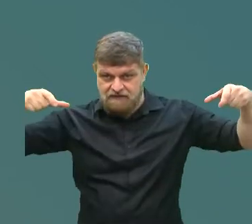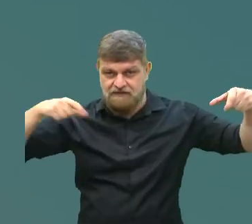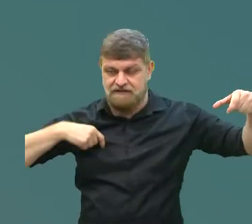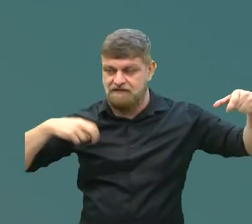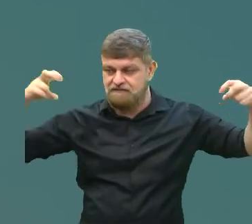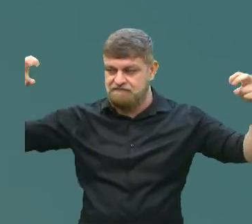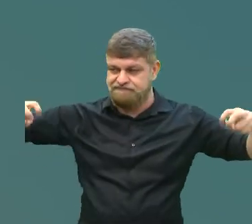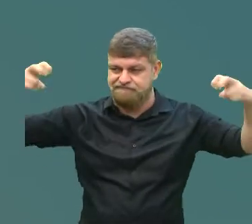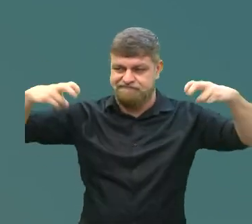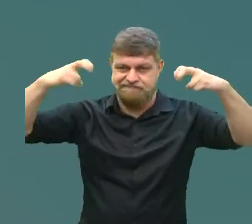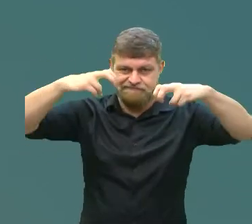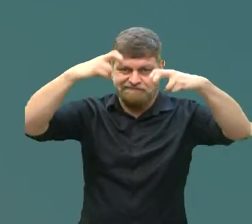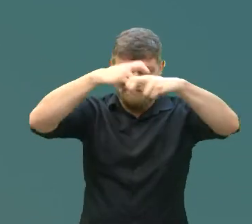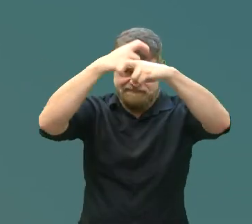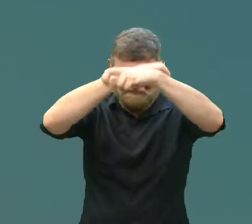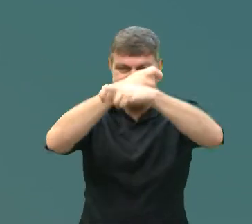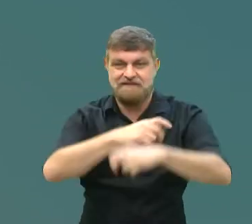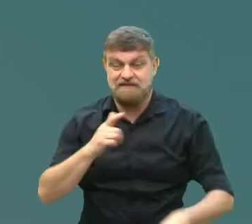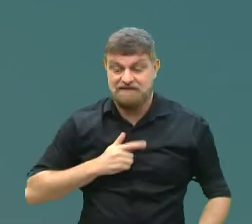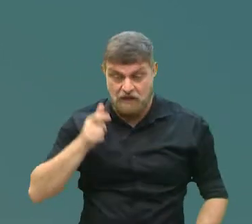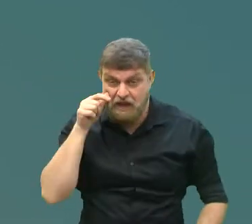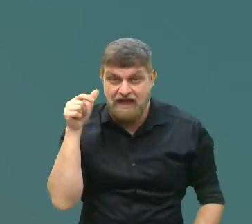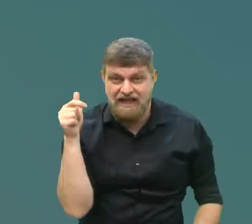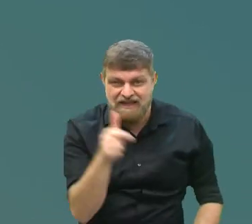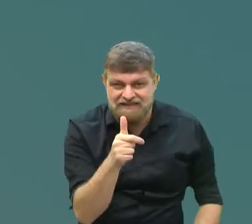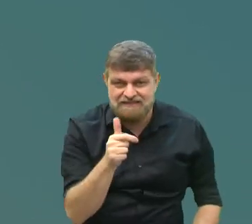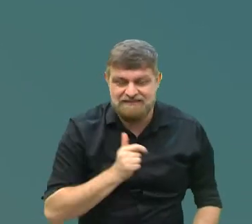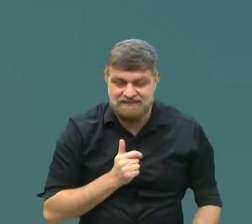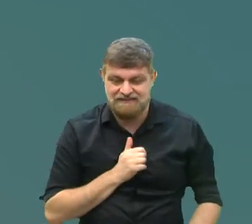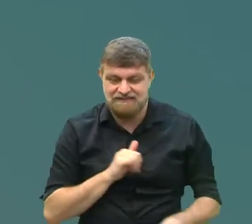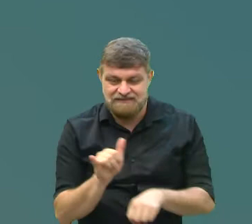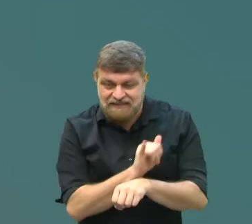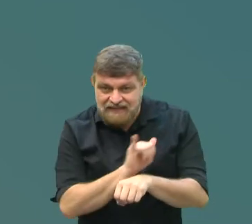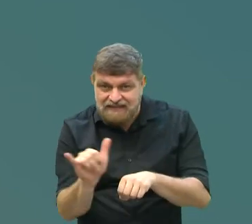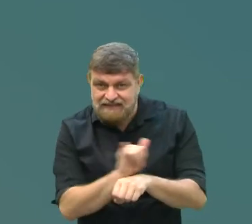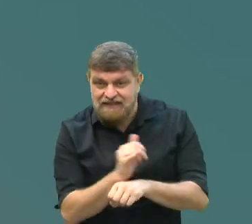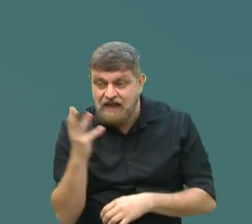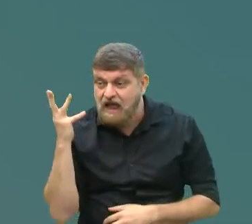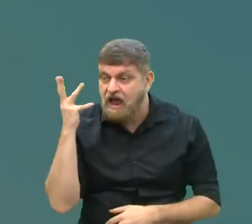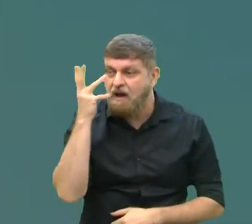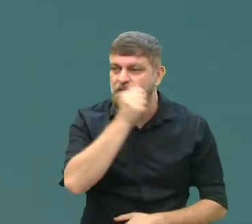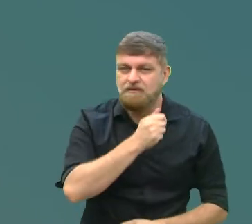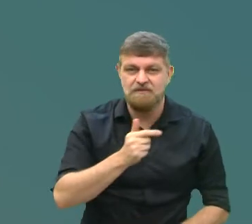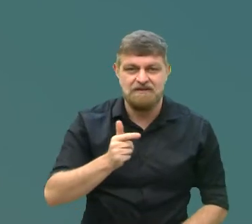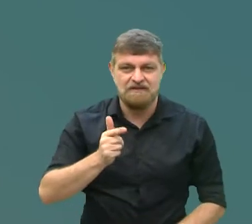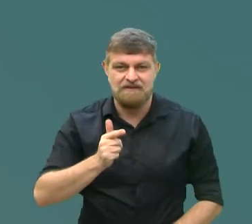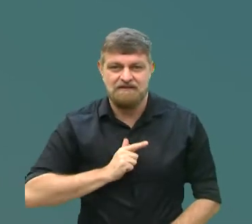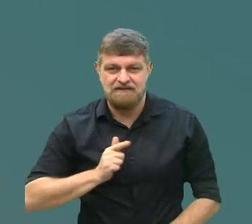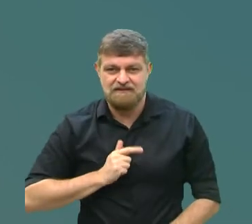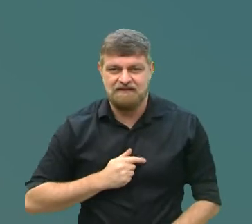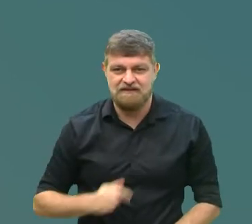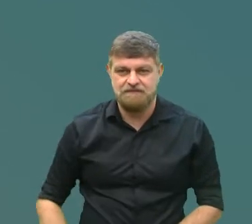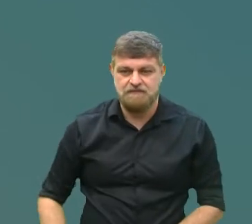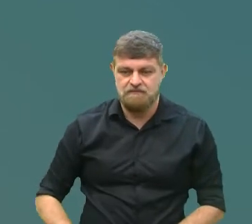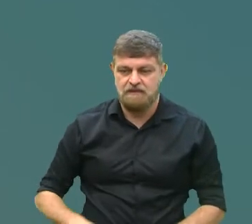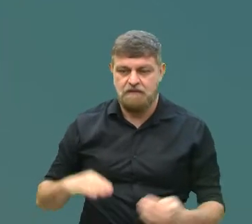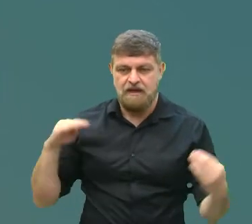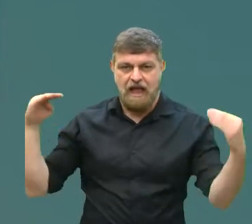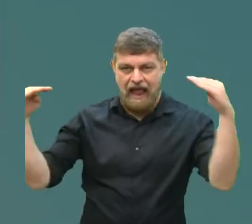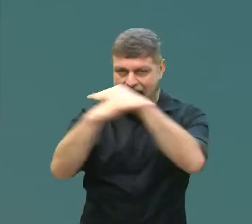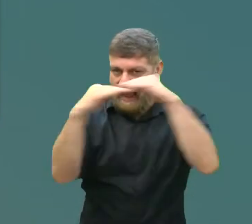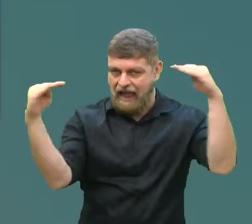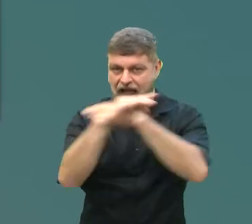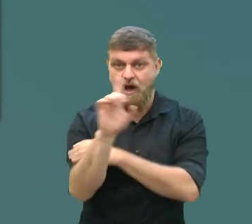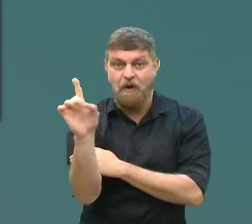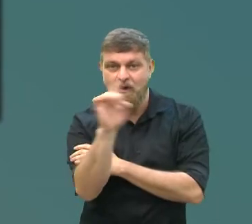robusto, muito interessante na forma e muito bonito. Um viaduto que, ao invés de passar carros em cima